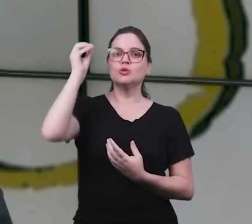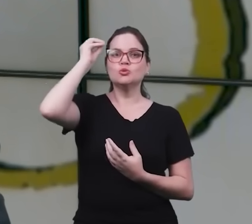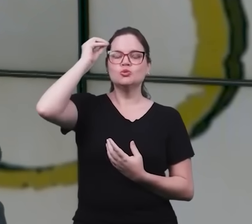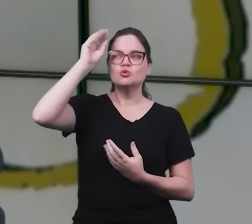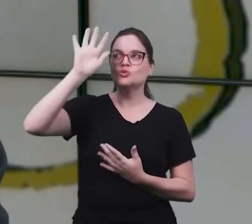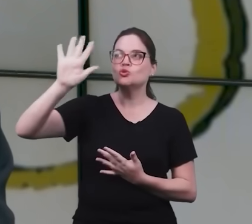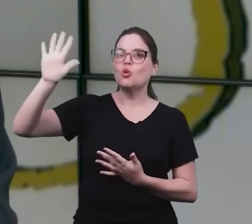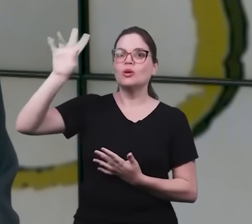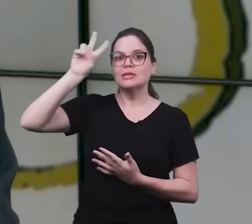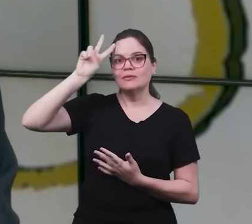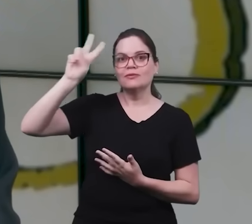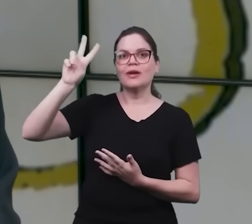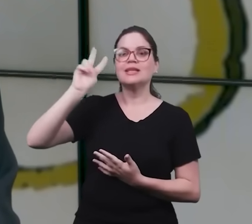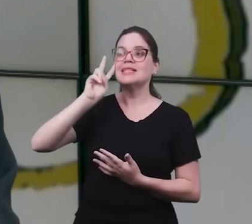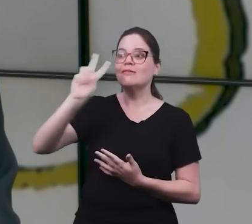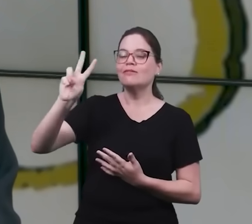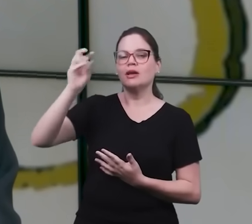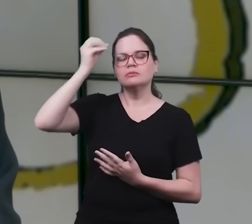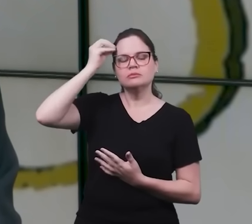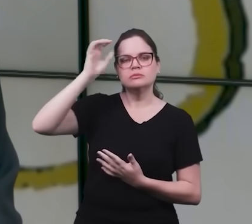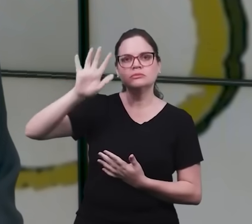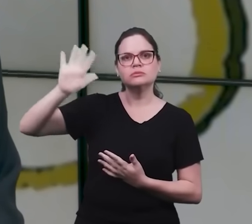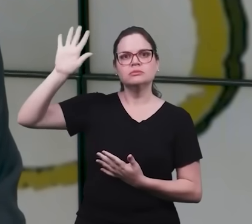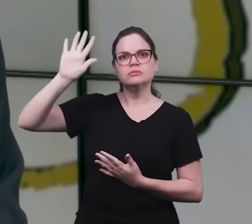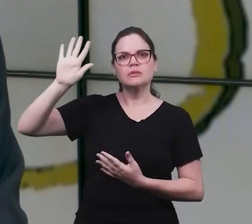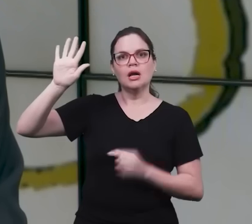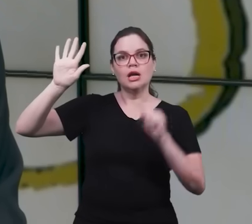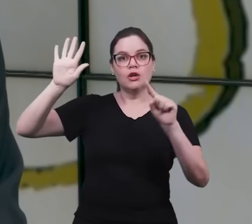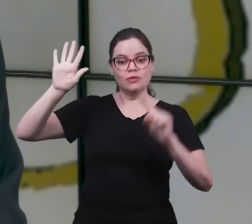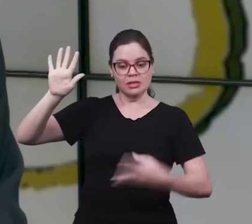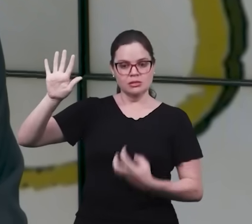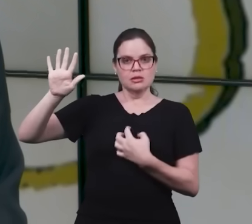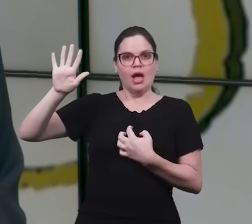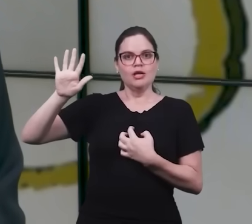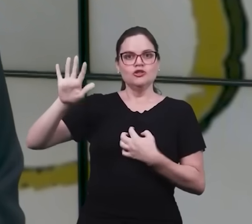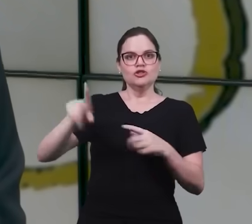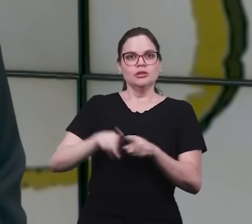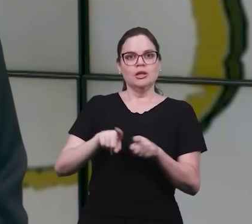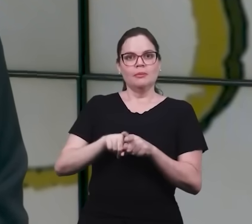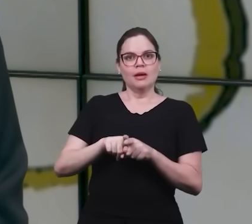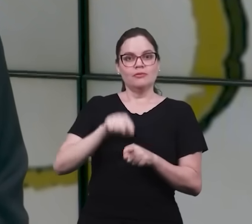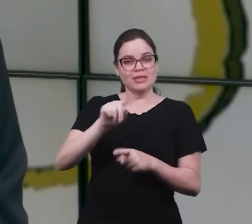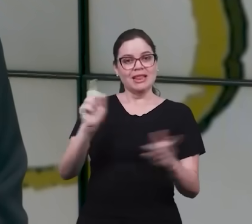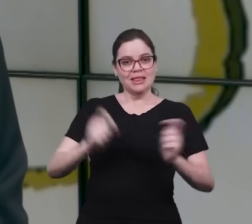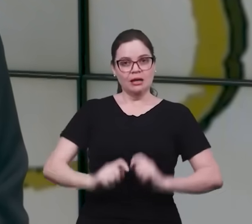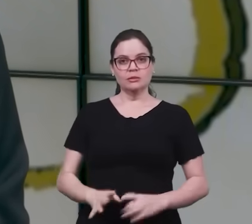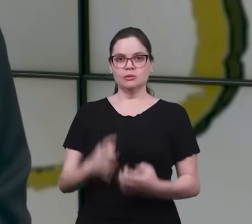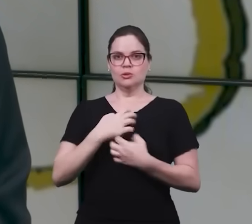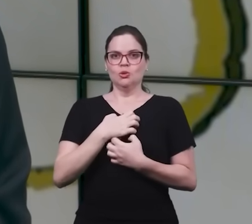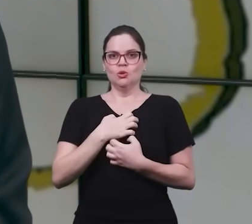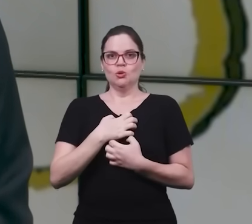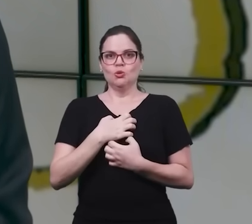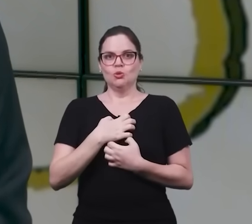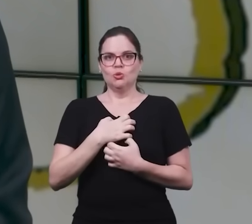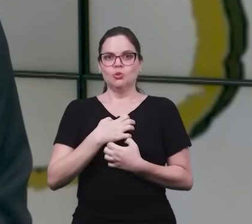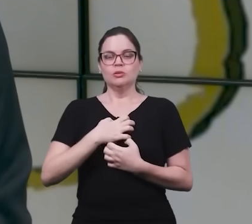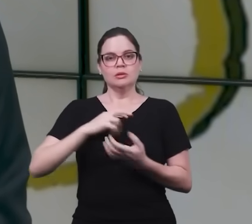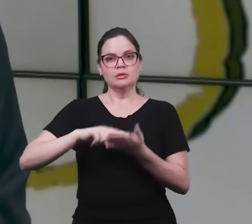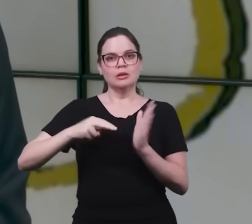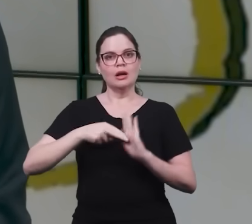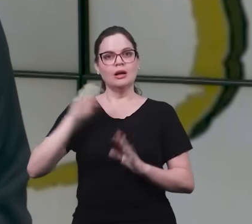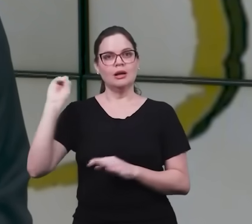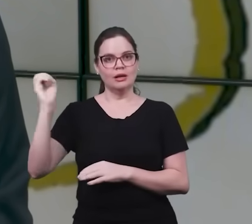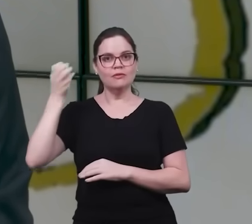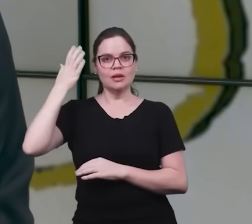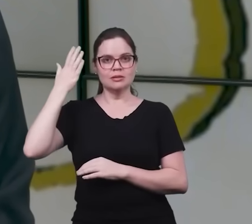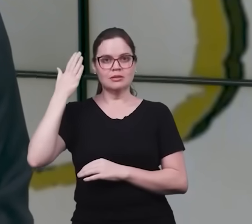e um fato, mas tem também no que o Senhor te faz sentir no sonho. Nesse sentimento, tem uma